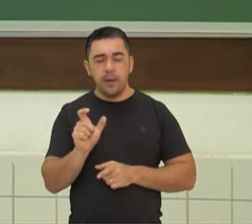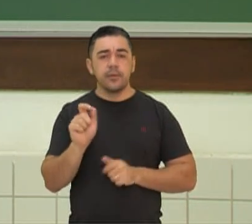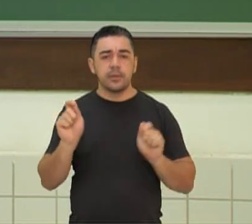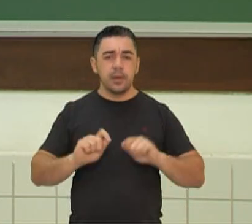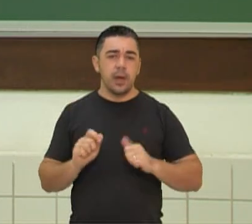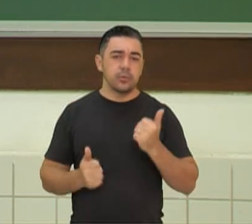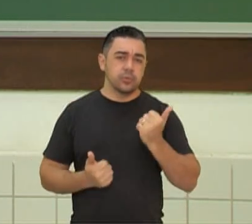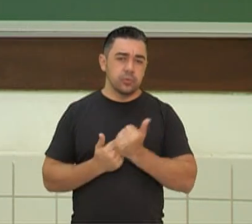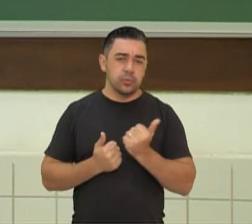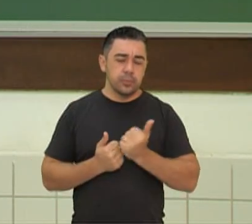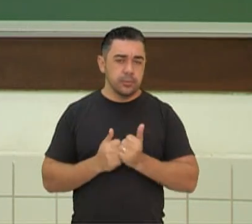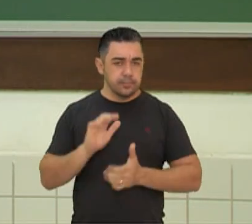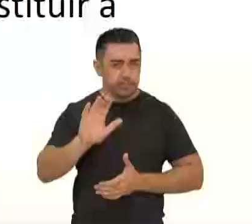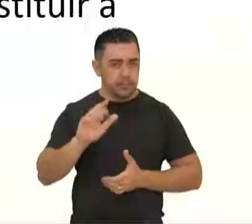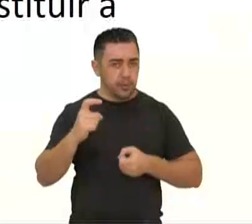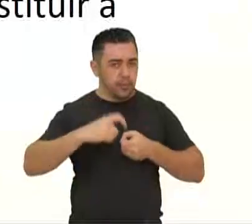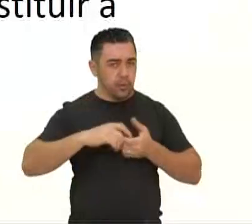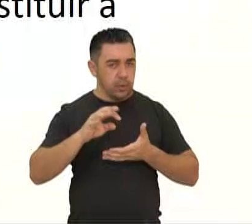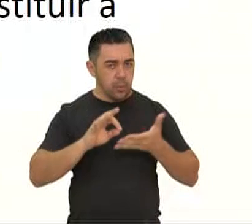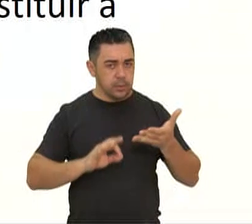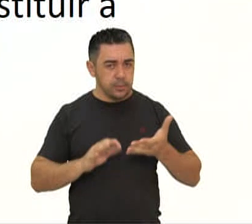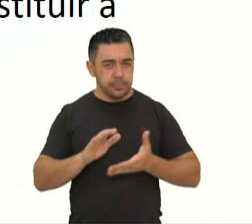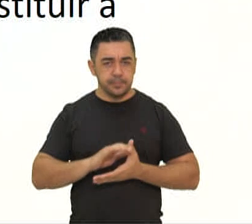concluírem a resposta e já voltamos.